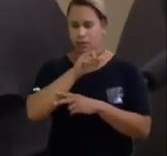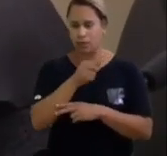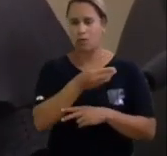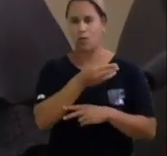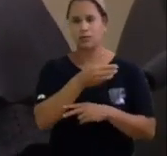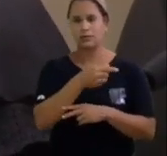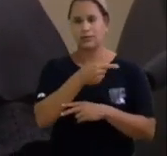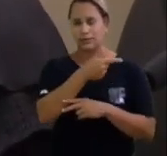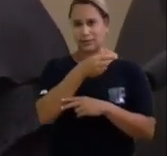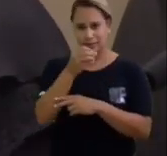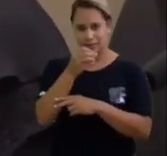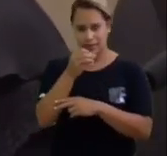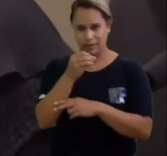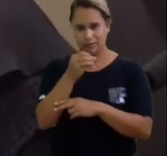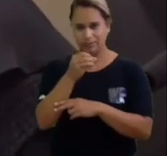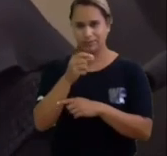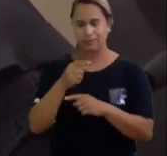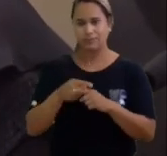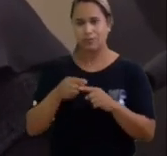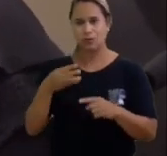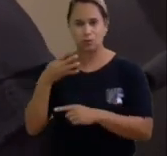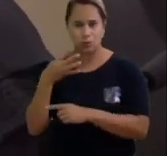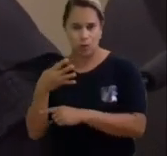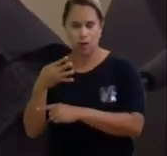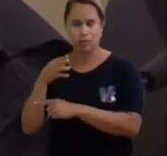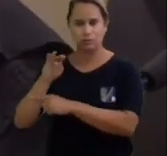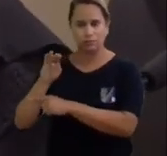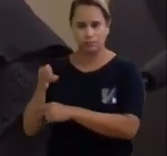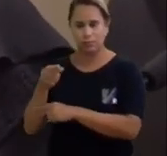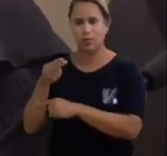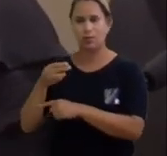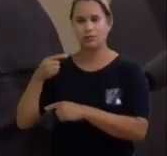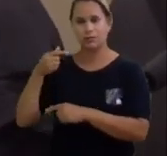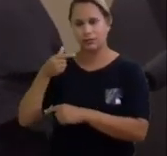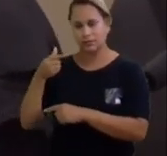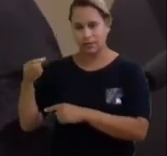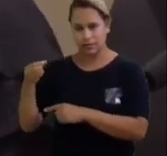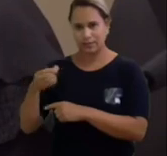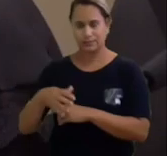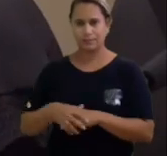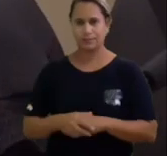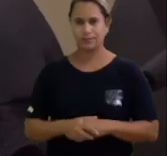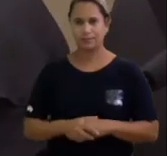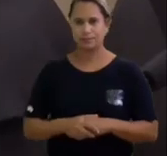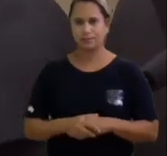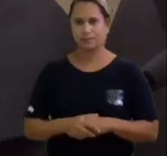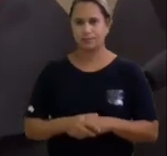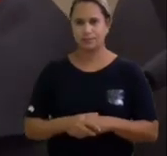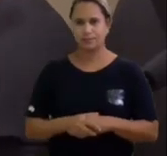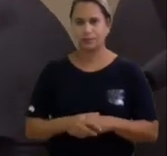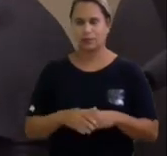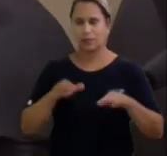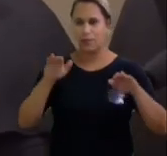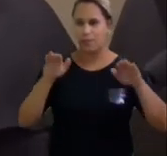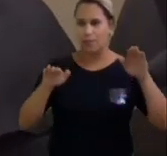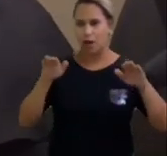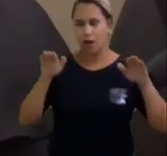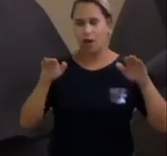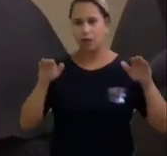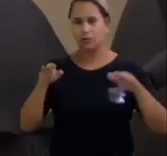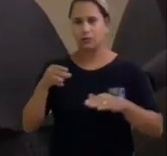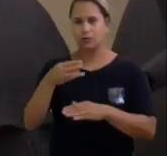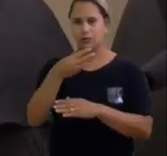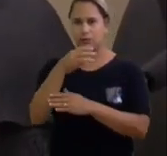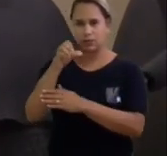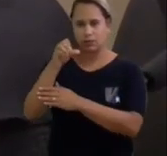dessa conta acaba sendo a manutenção do parâmetro de 39% da pré-campanha para a